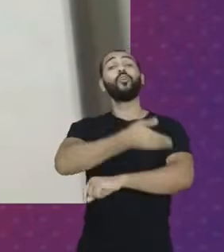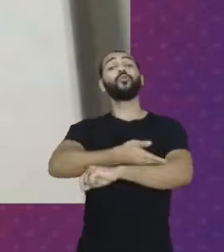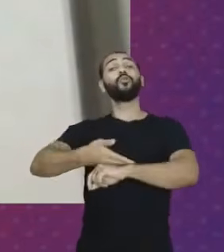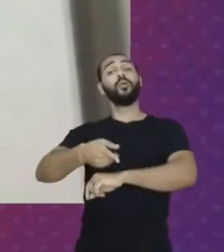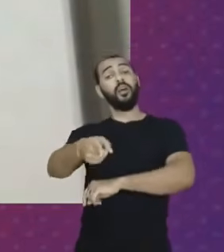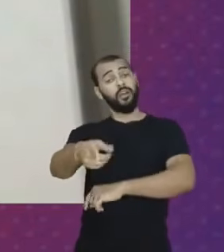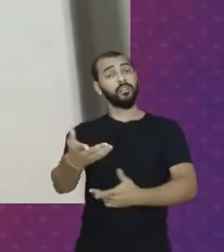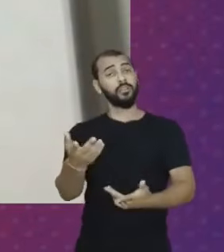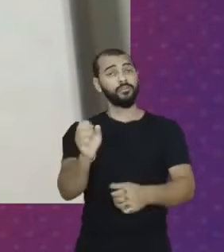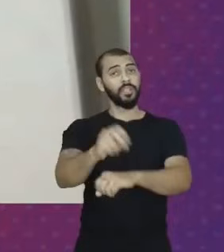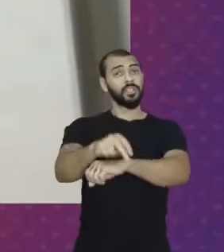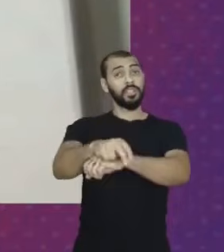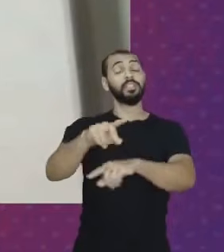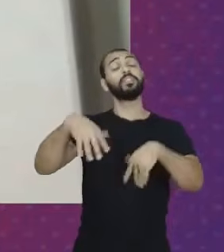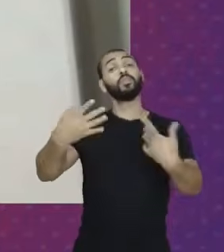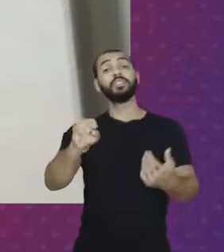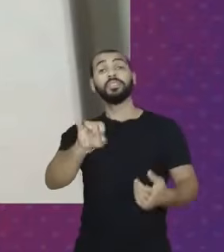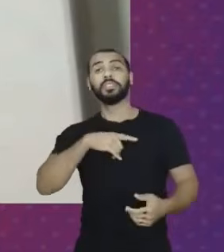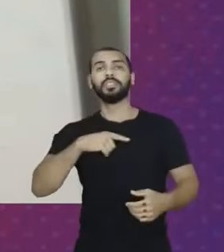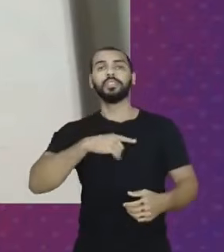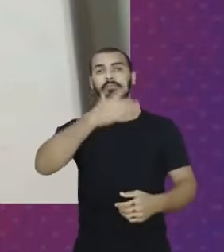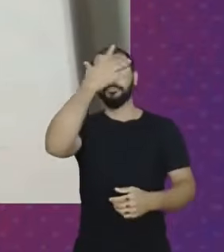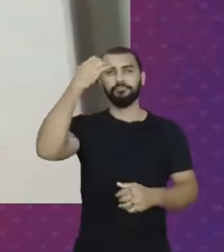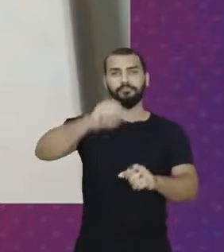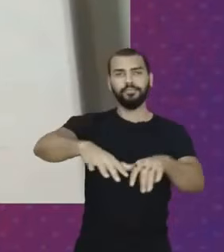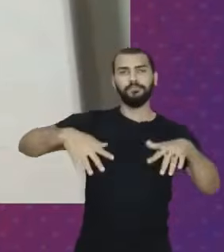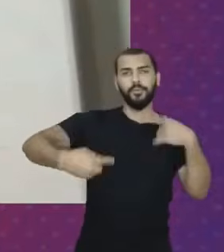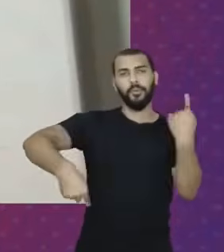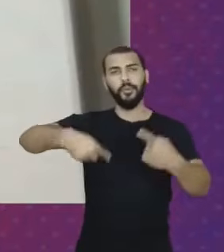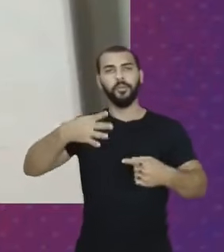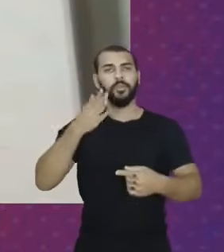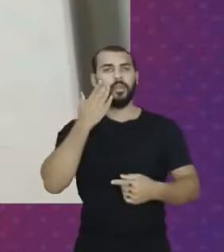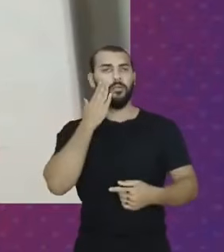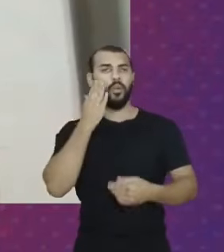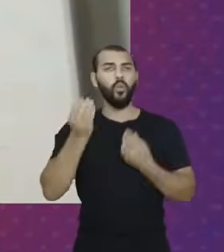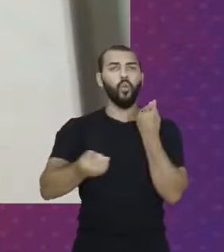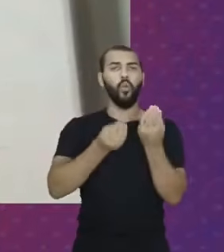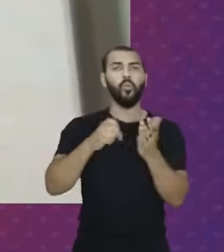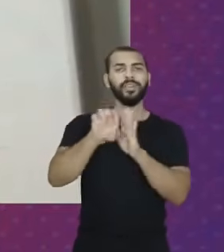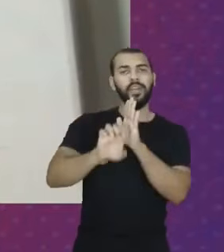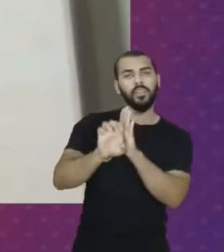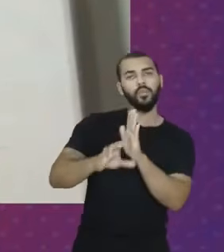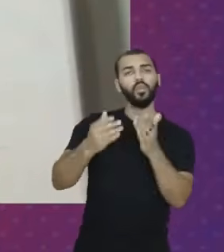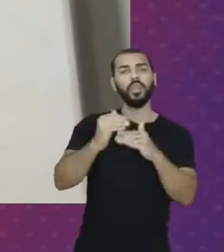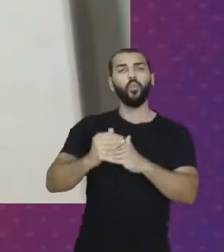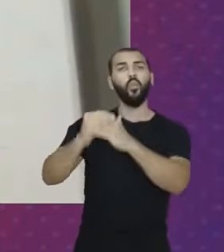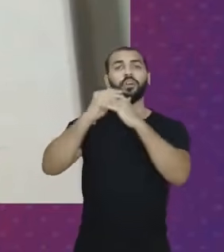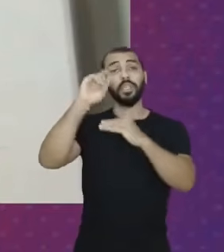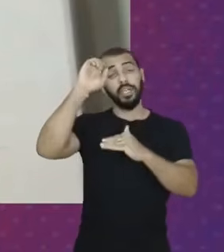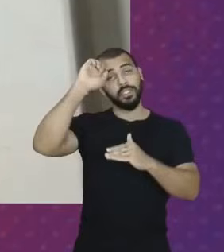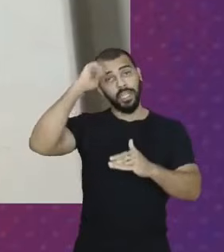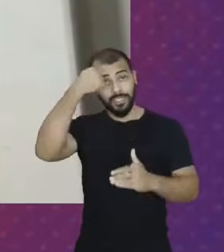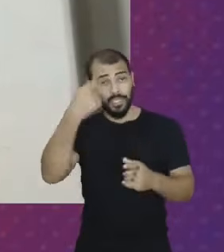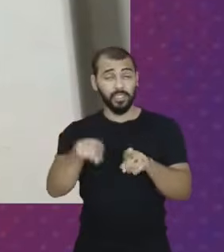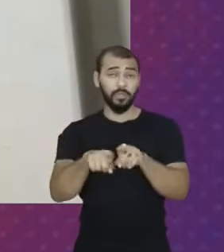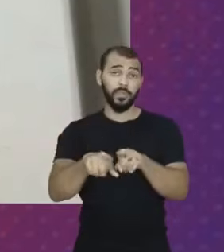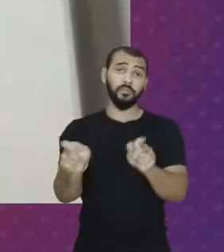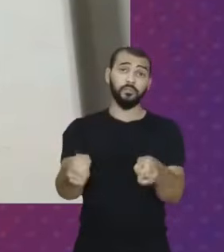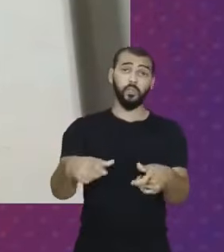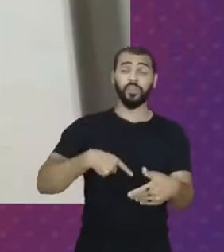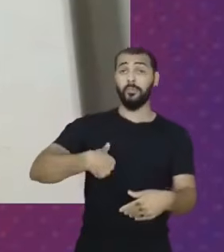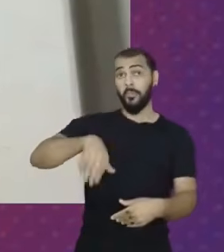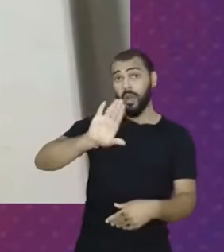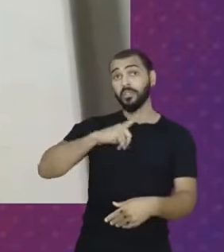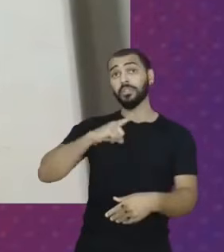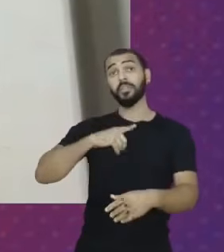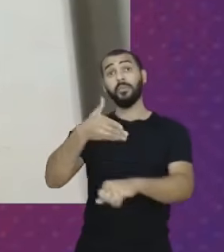pública para debater a criação do Estatuto da Igualdade Racial, e que nós ampliamos a convocação da população para fazer esse